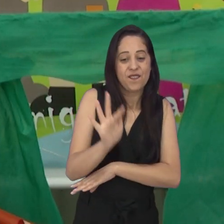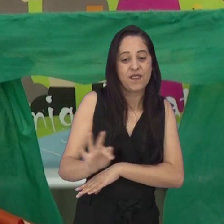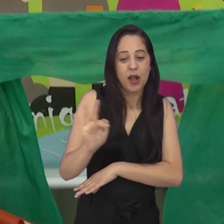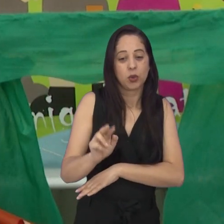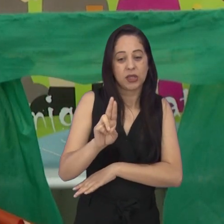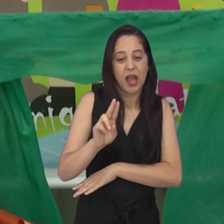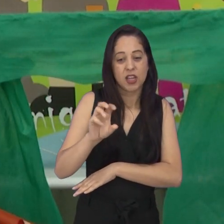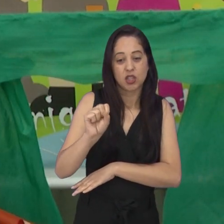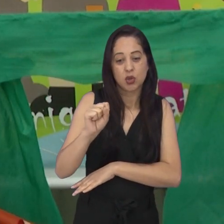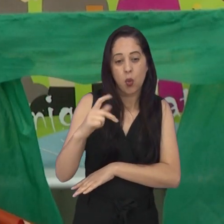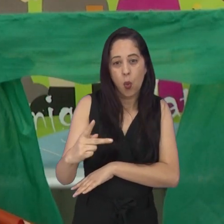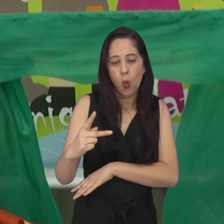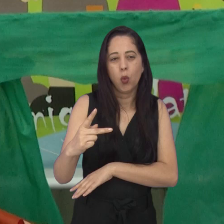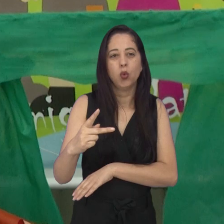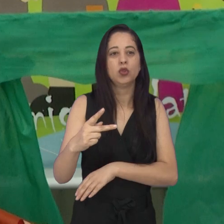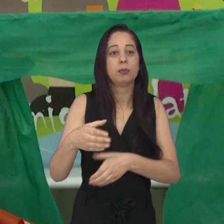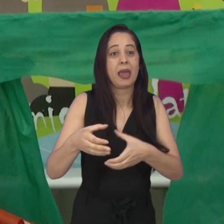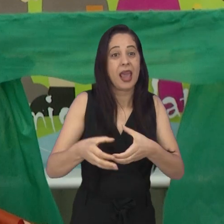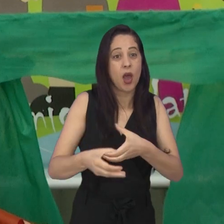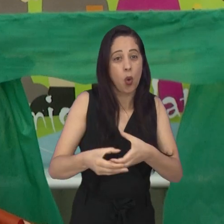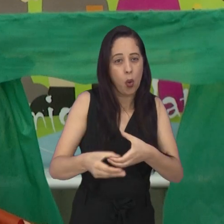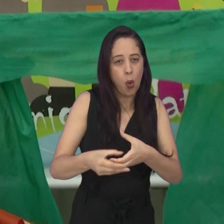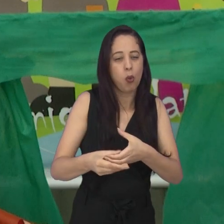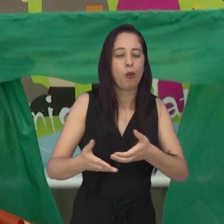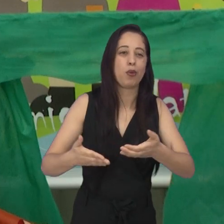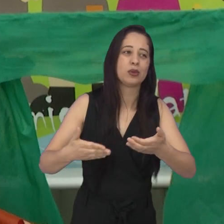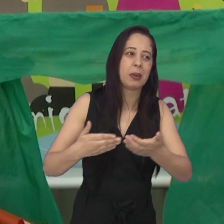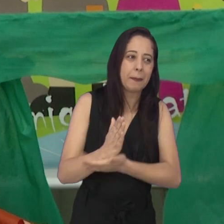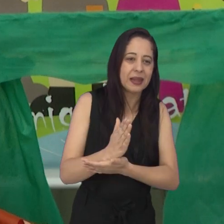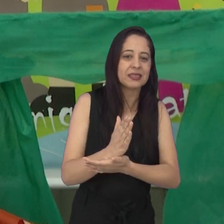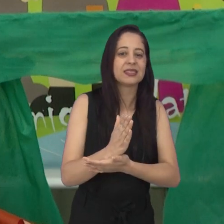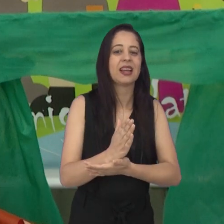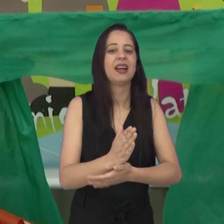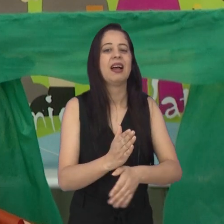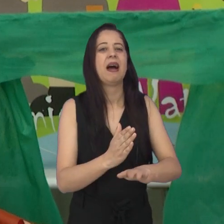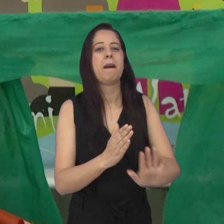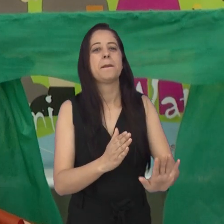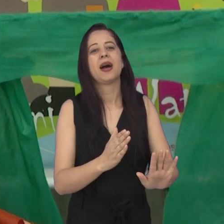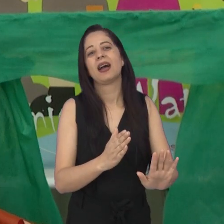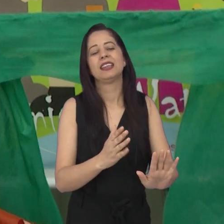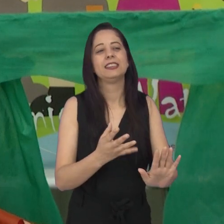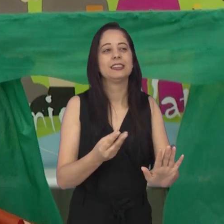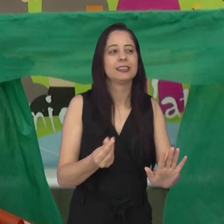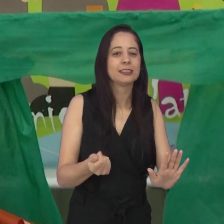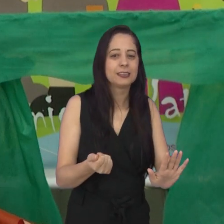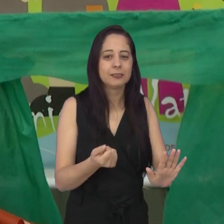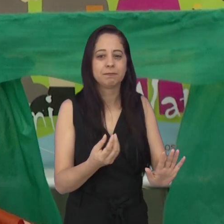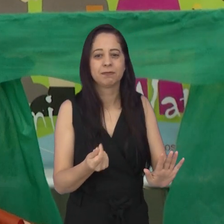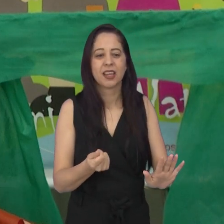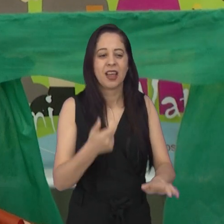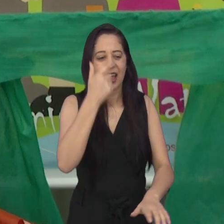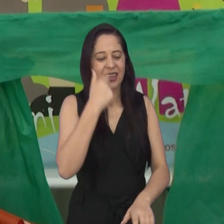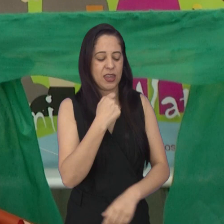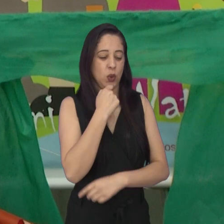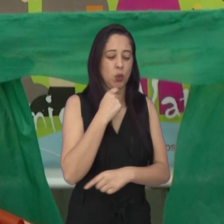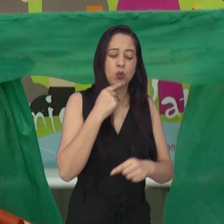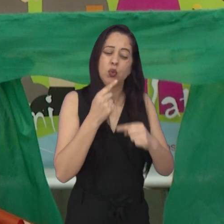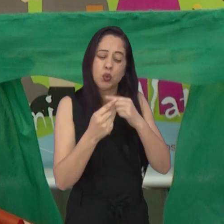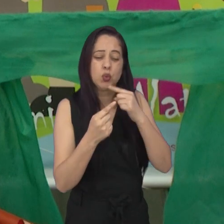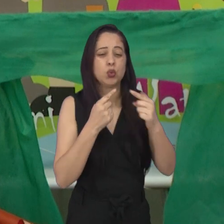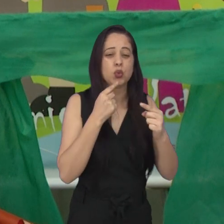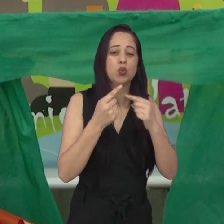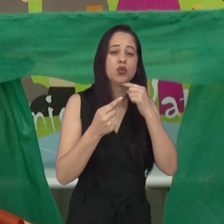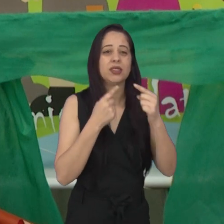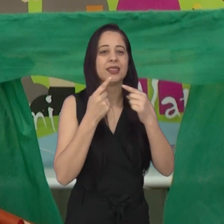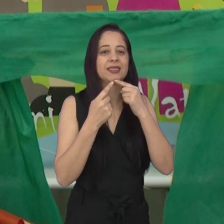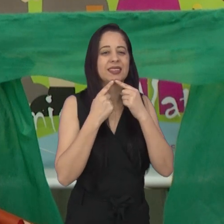para entrar, tinha um concurso público para seguir aqui. Aí houve assim uma certa resistência minha, então eu acabei